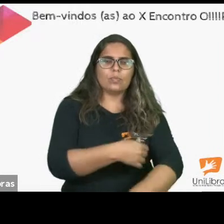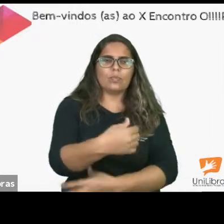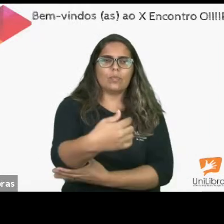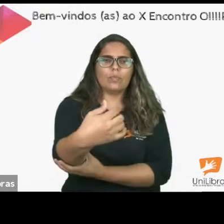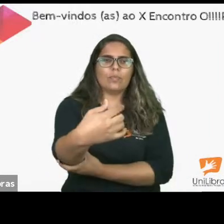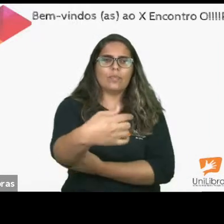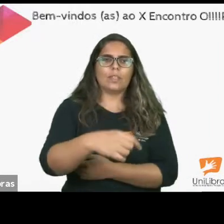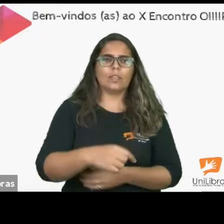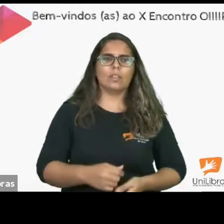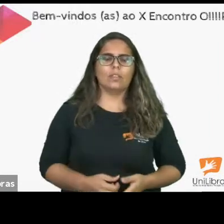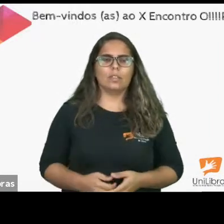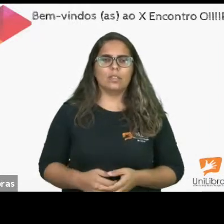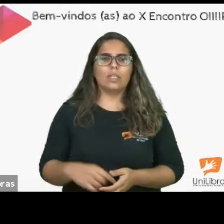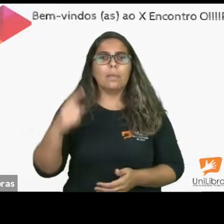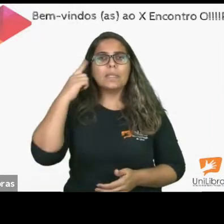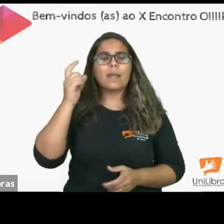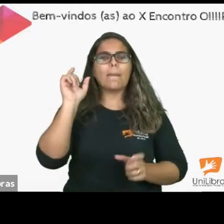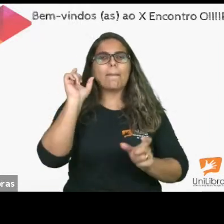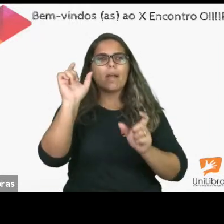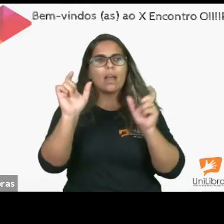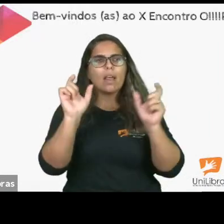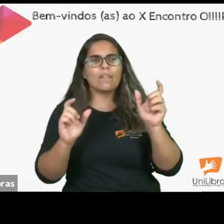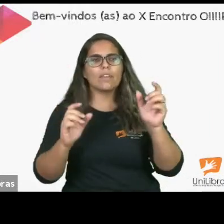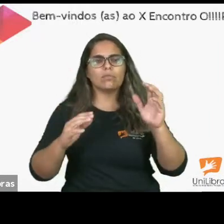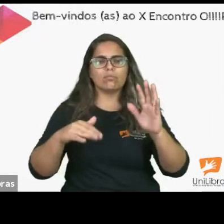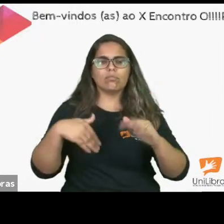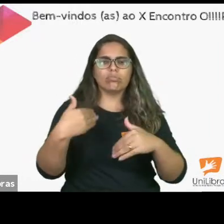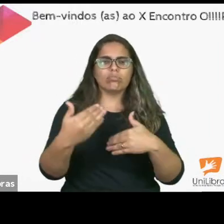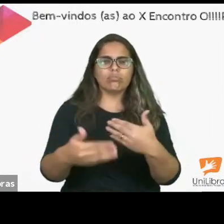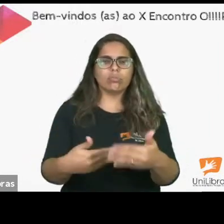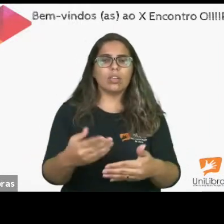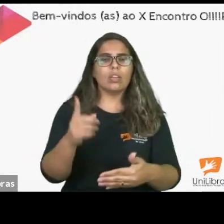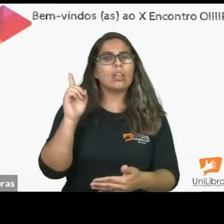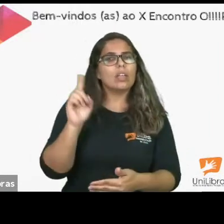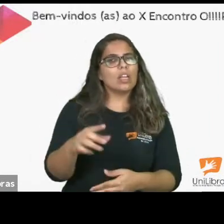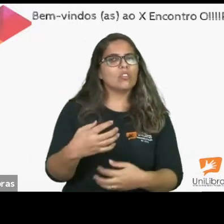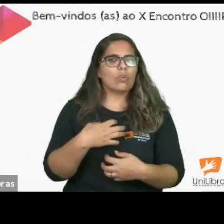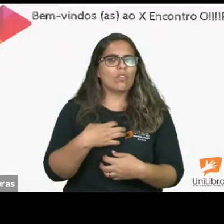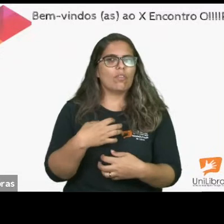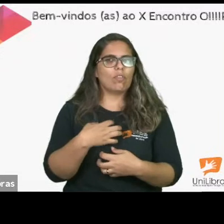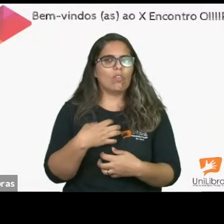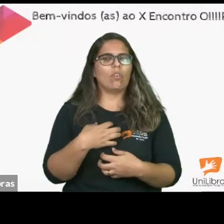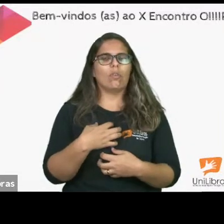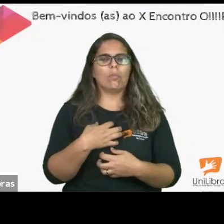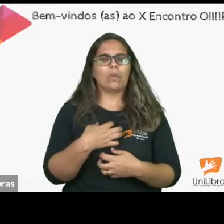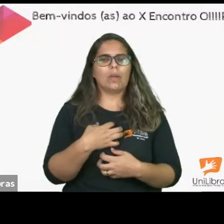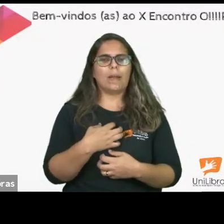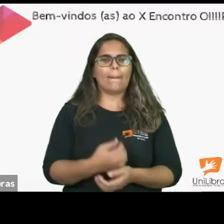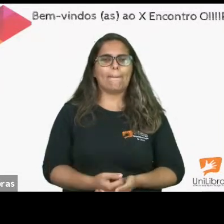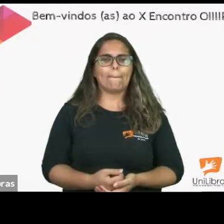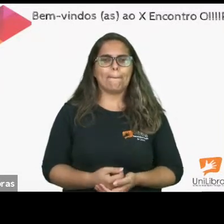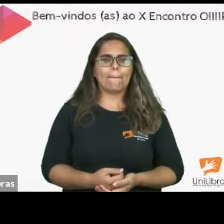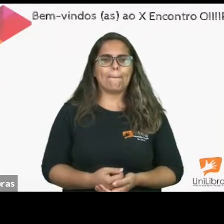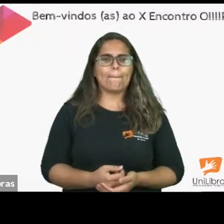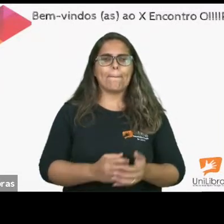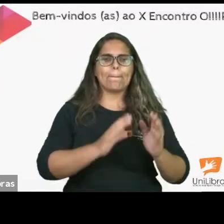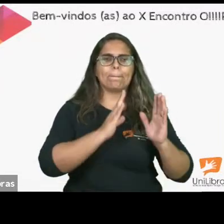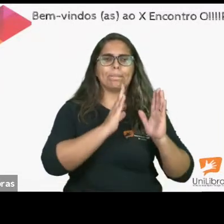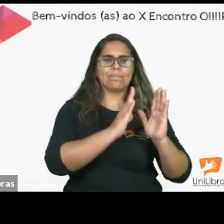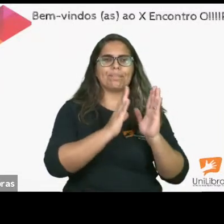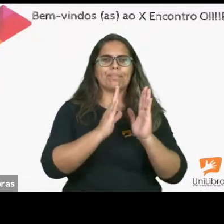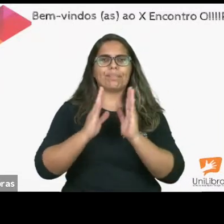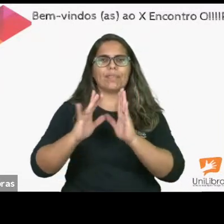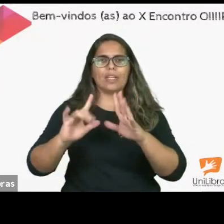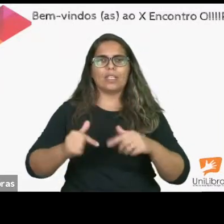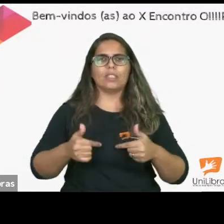vem colocar, pensar nas palavras geradoras, de alguma forma, coordenar as